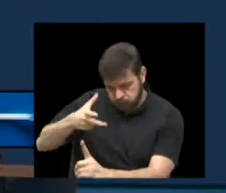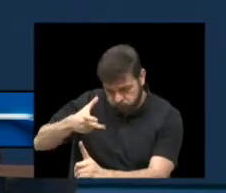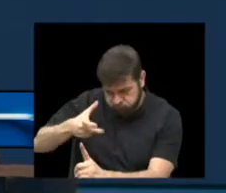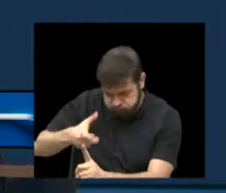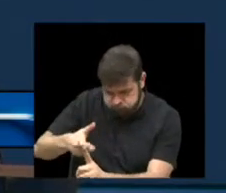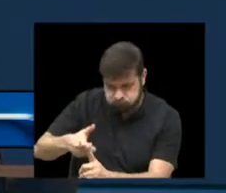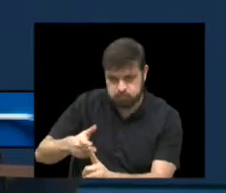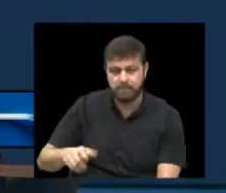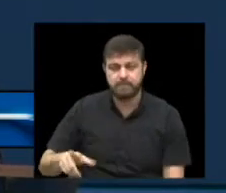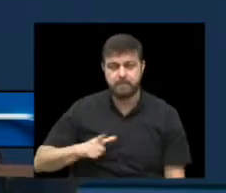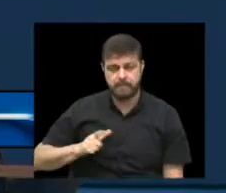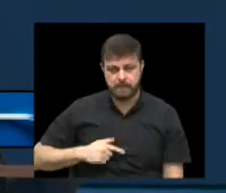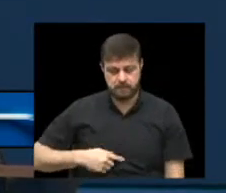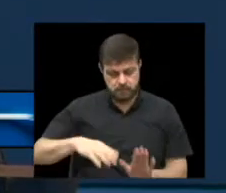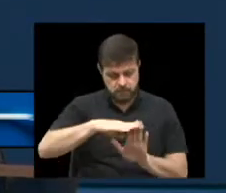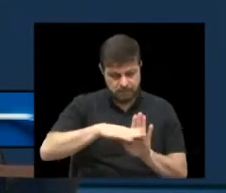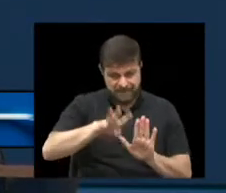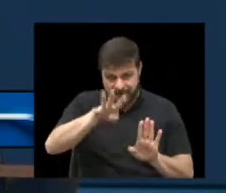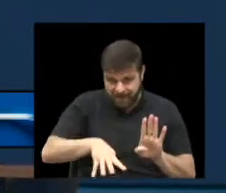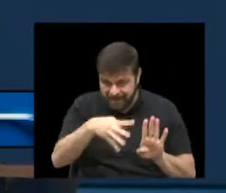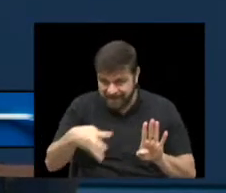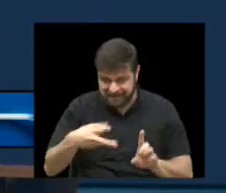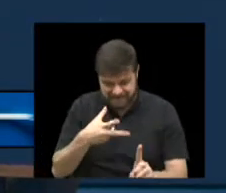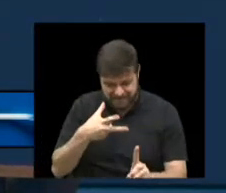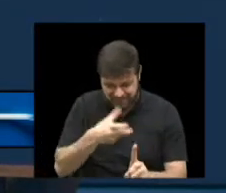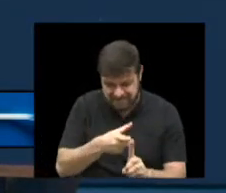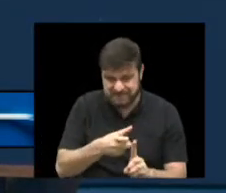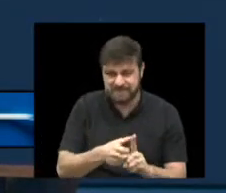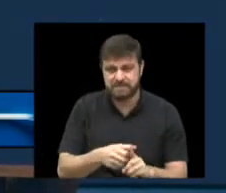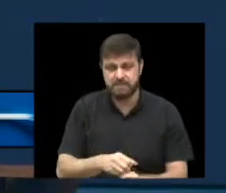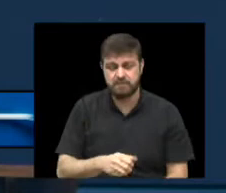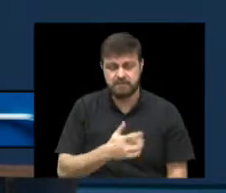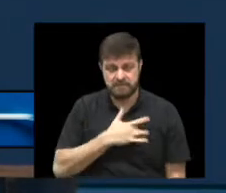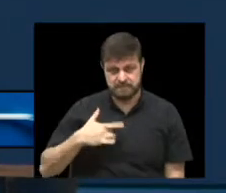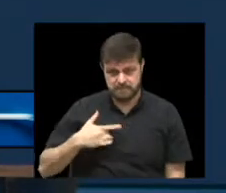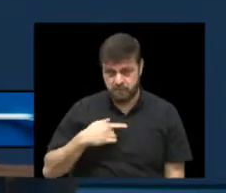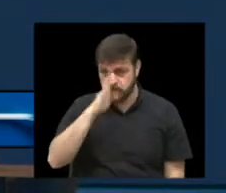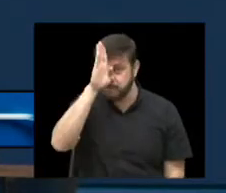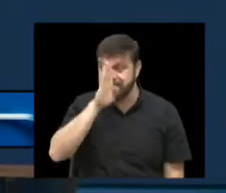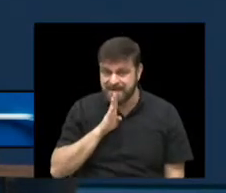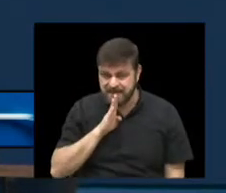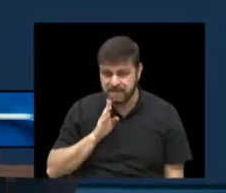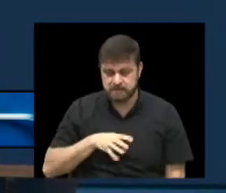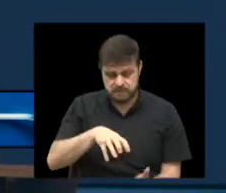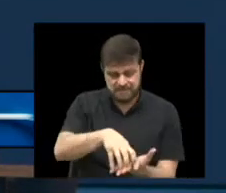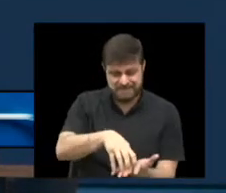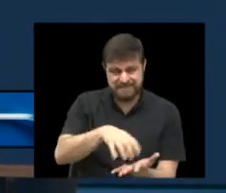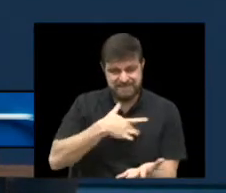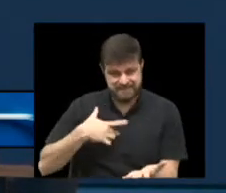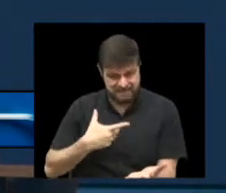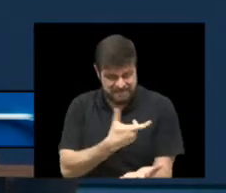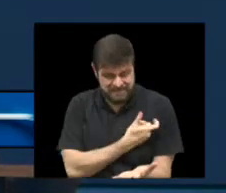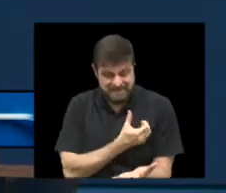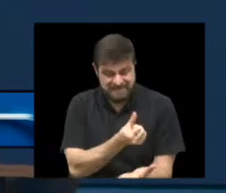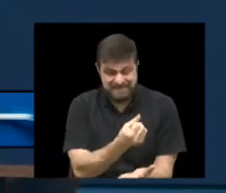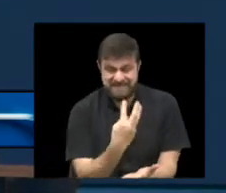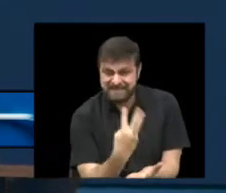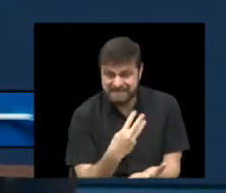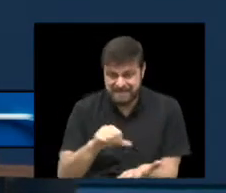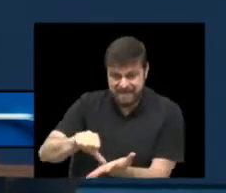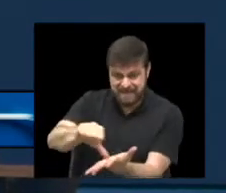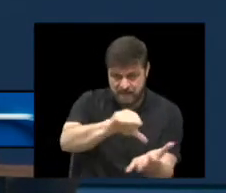faz parte do calendário nacional de vacinação do SUS. Então, compareçam aos 63 postos de saúde de Campinas para que façam a sua